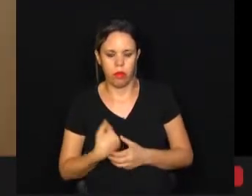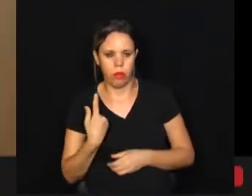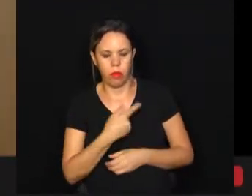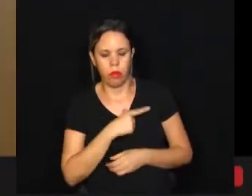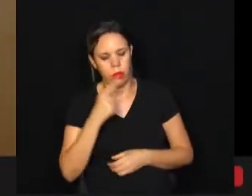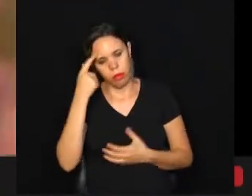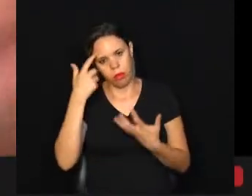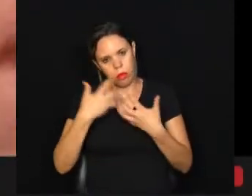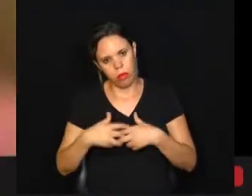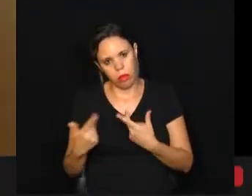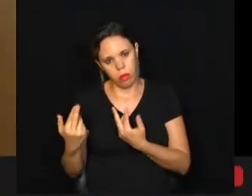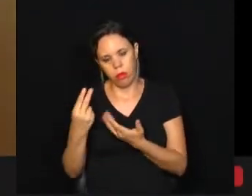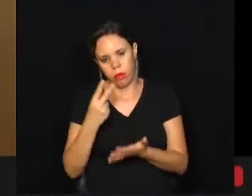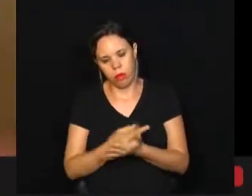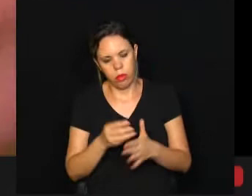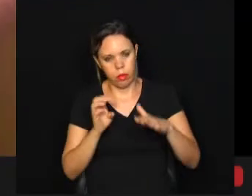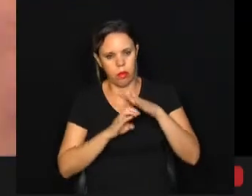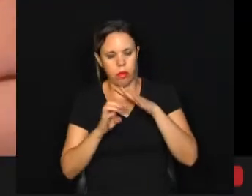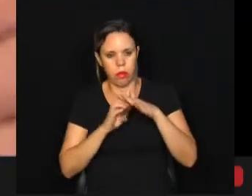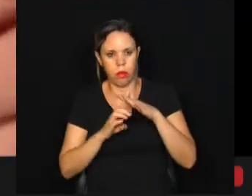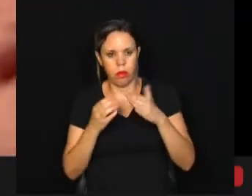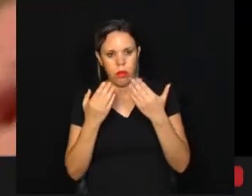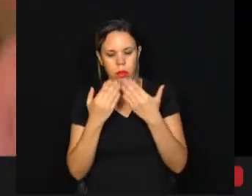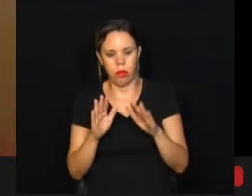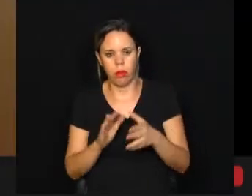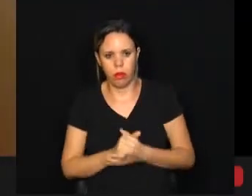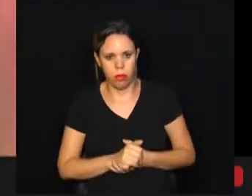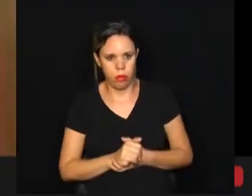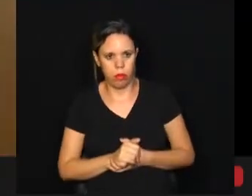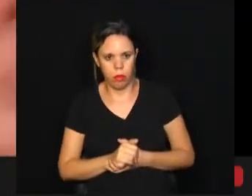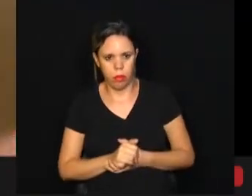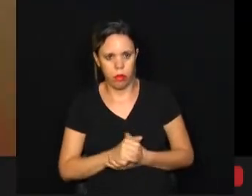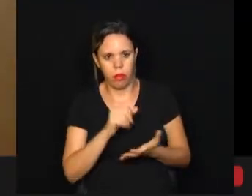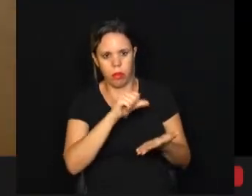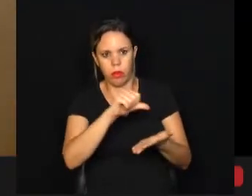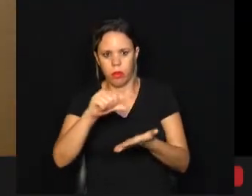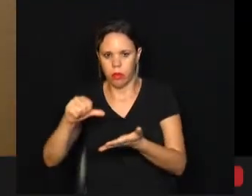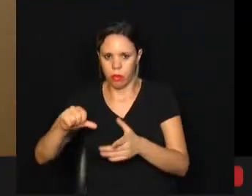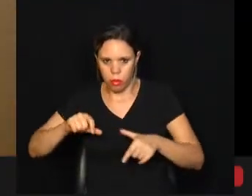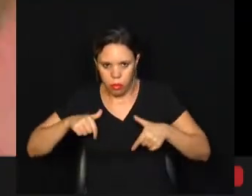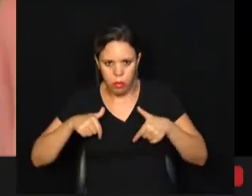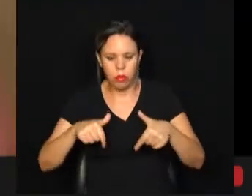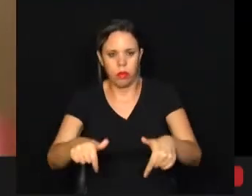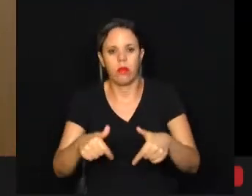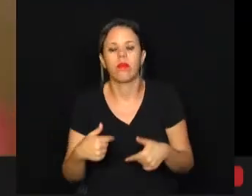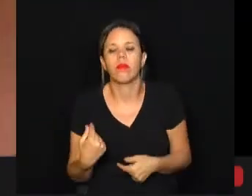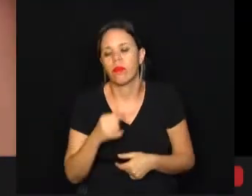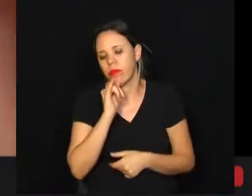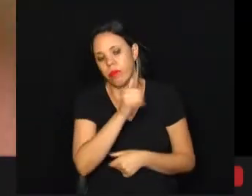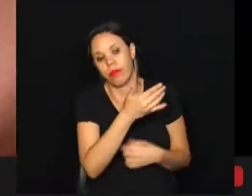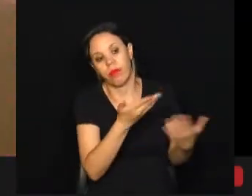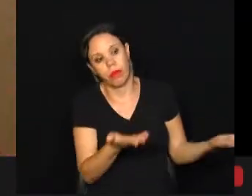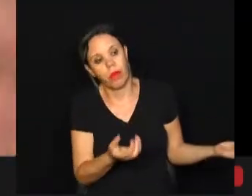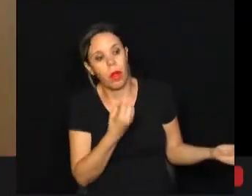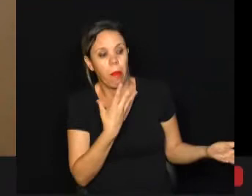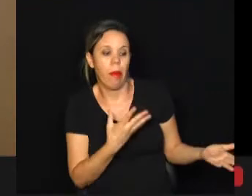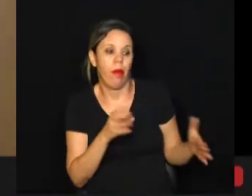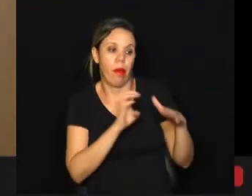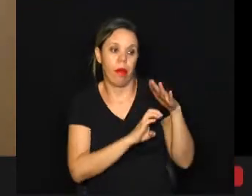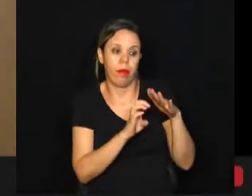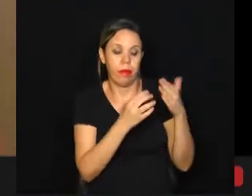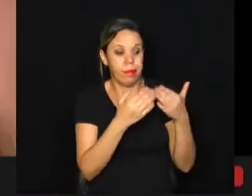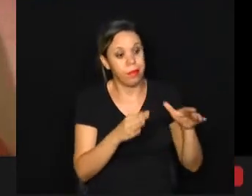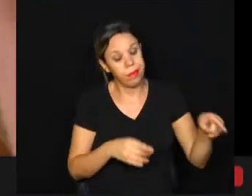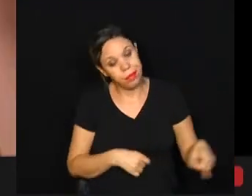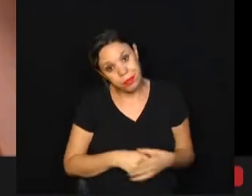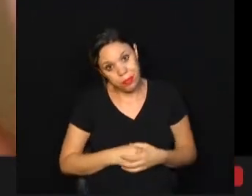pensar a mesma coisa quando uma empresa vai abrir o seu território de ação, e a gente fala, é bom que uma empresa